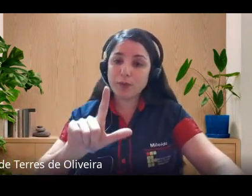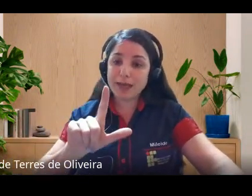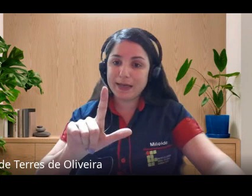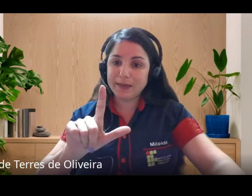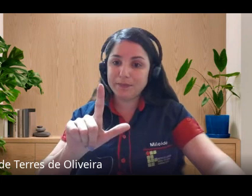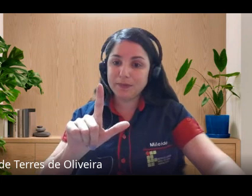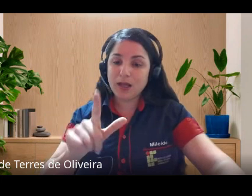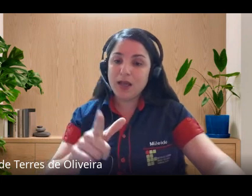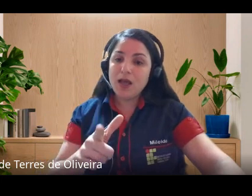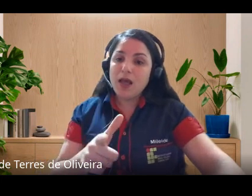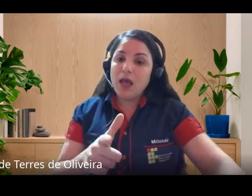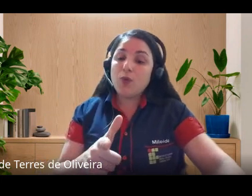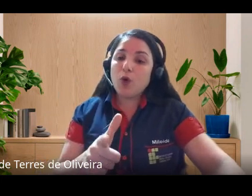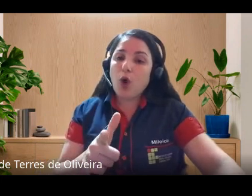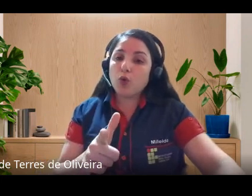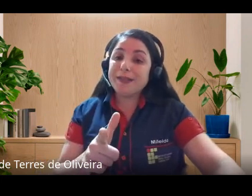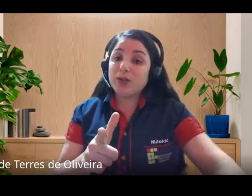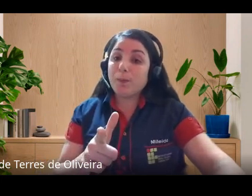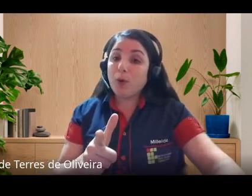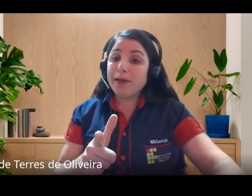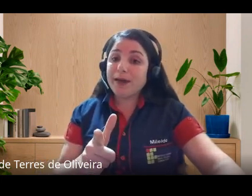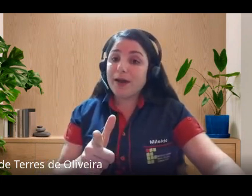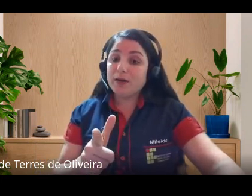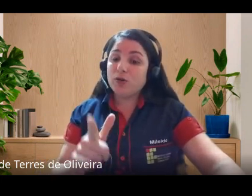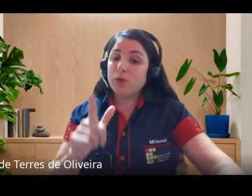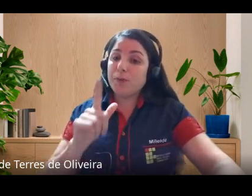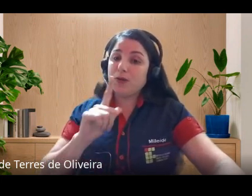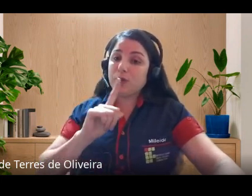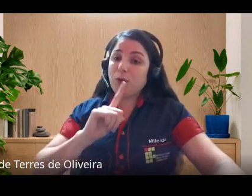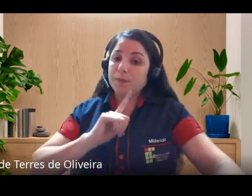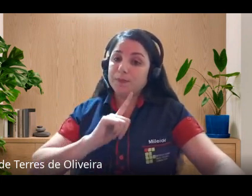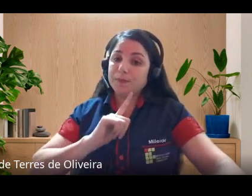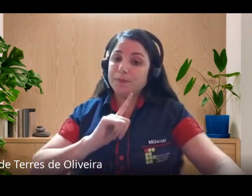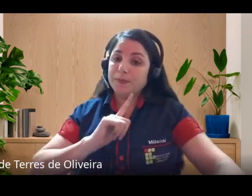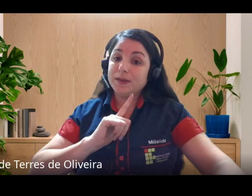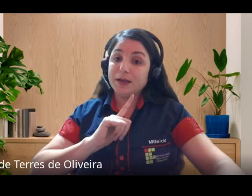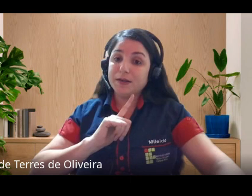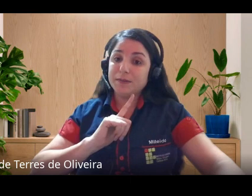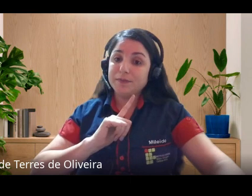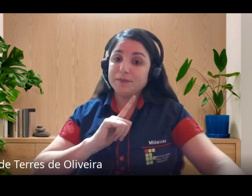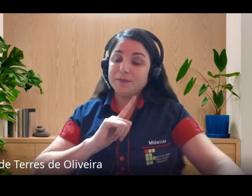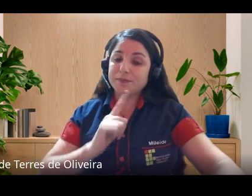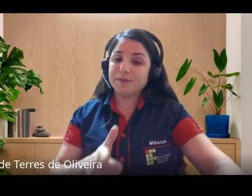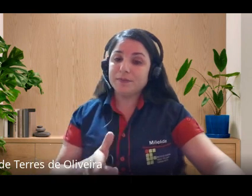de mão em L, eu coloco o dedo polegar no meu peito, ó.